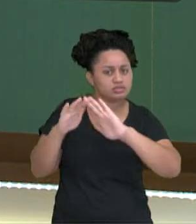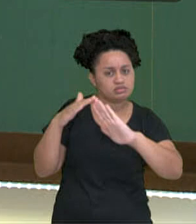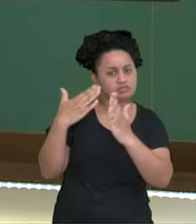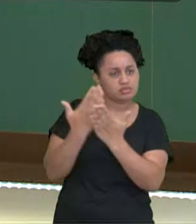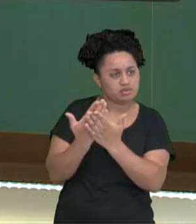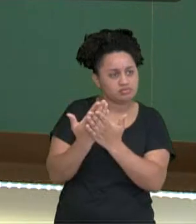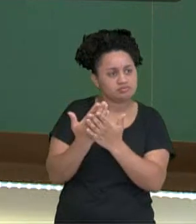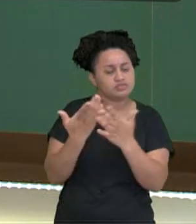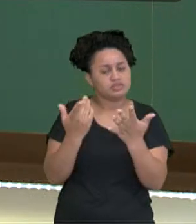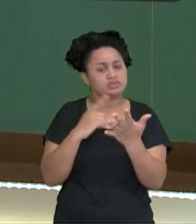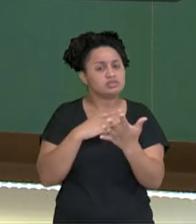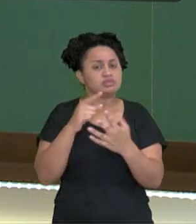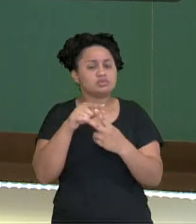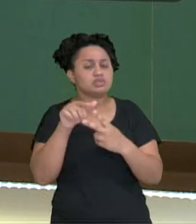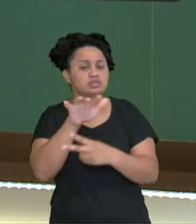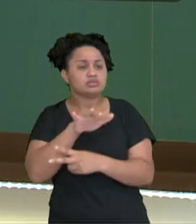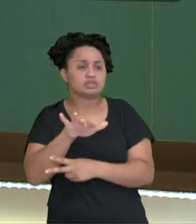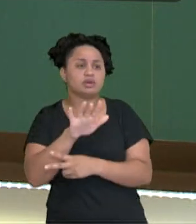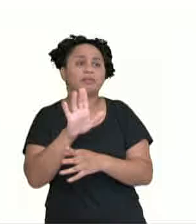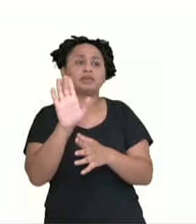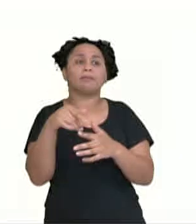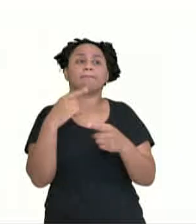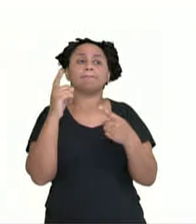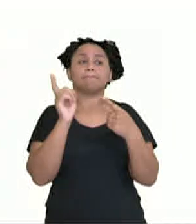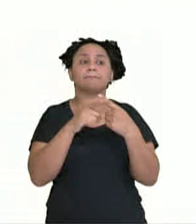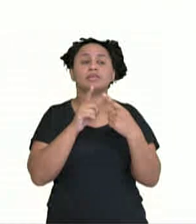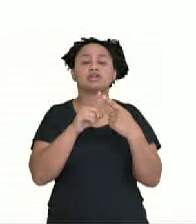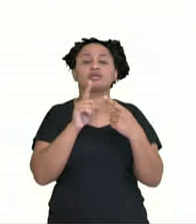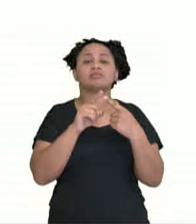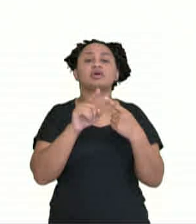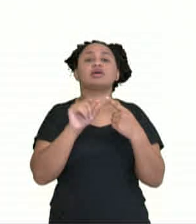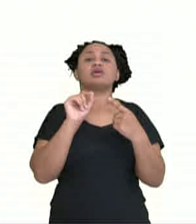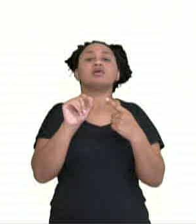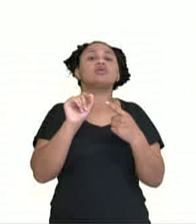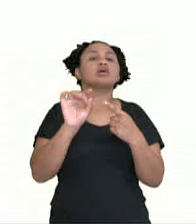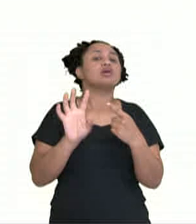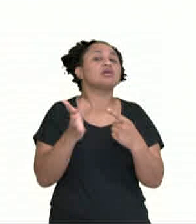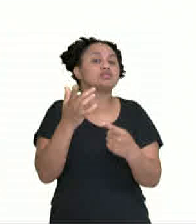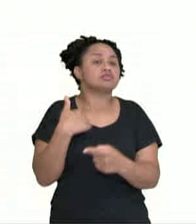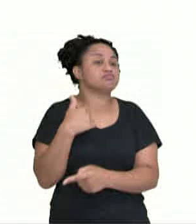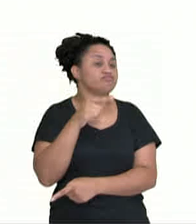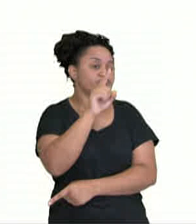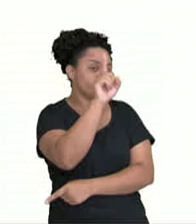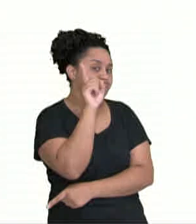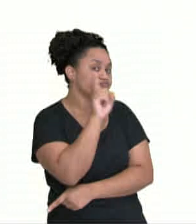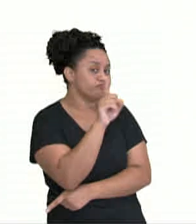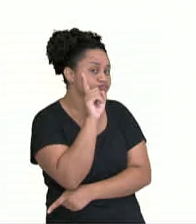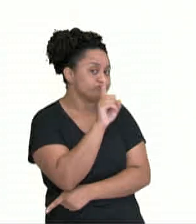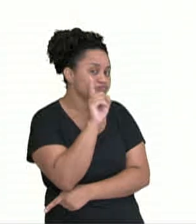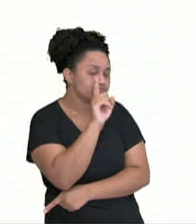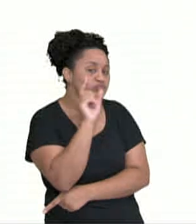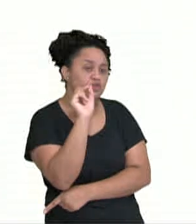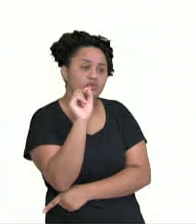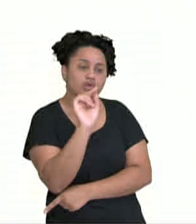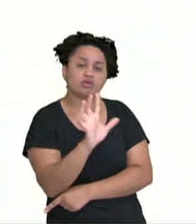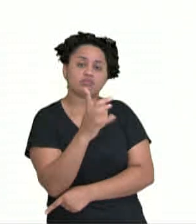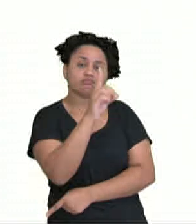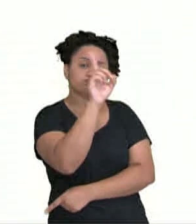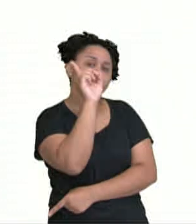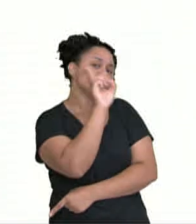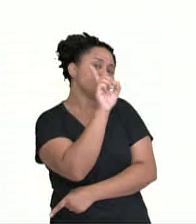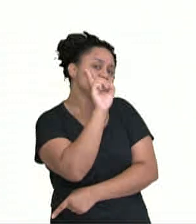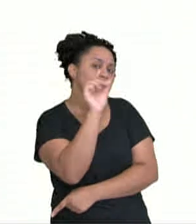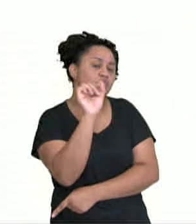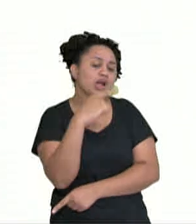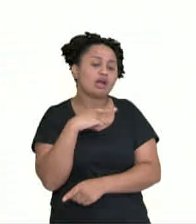duas questões para vocês. Então, primeiro, a gente está falando aqui do que está acontecendo nos Estados Unidos. Então, o esporte eletrônico